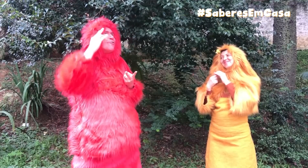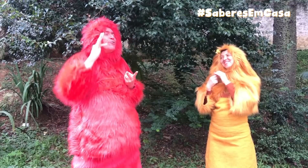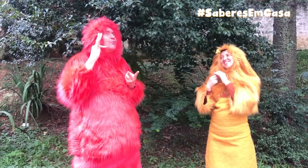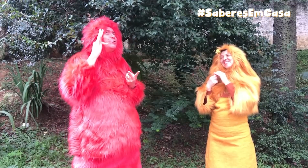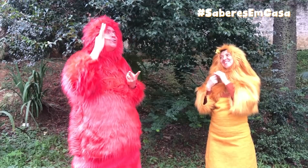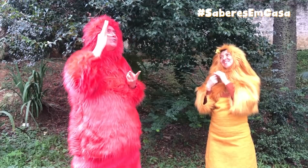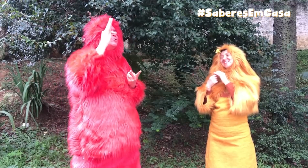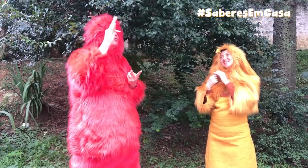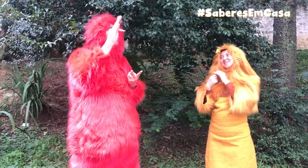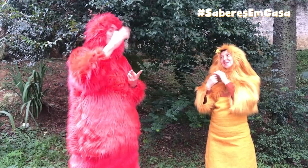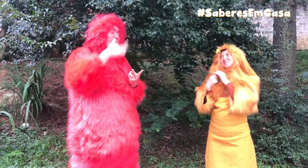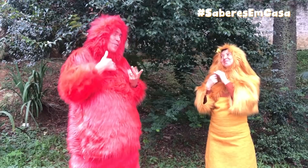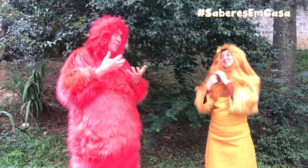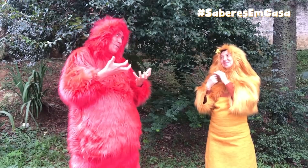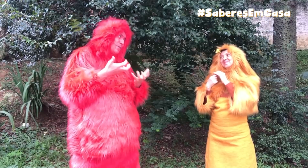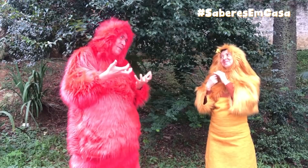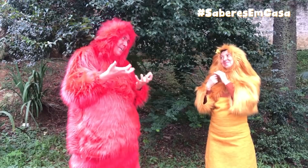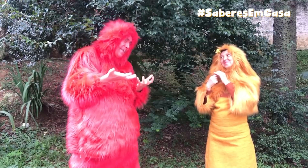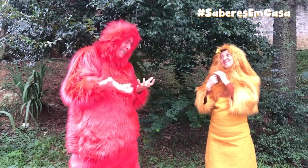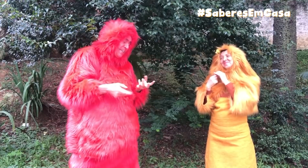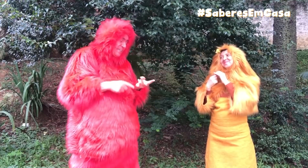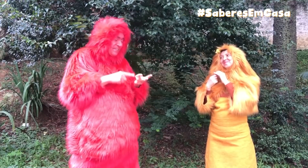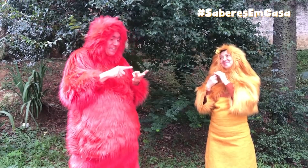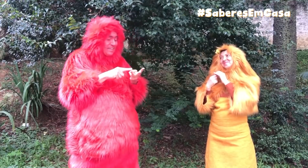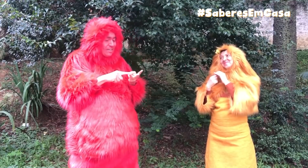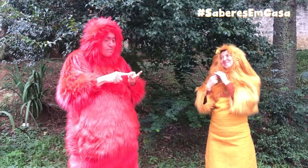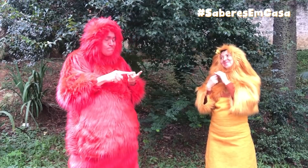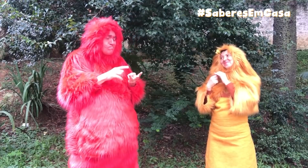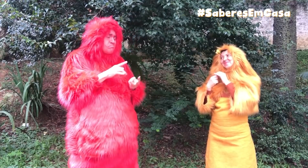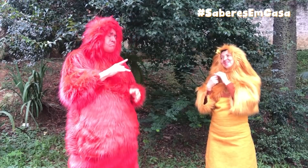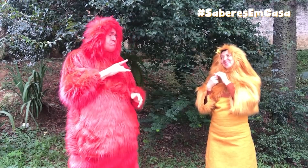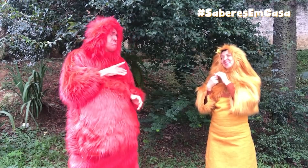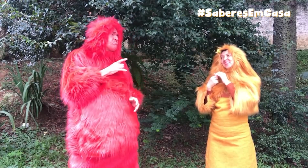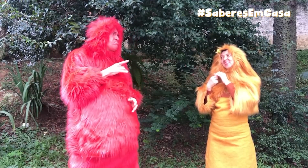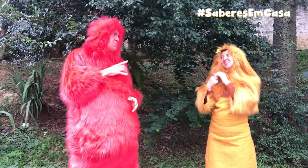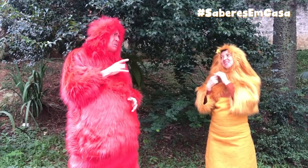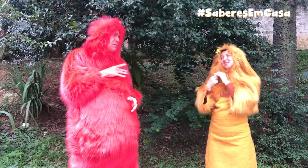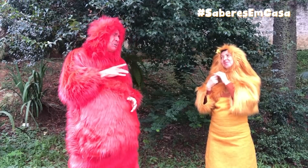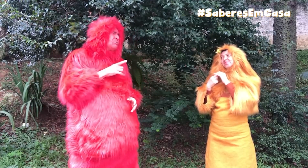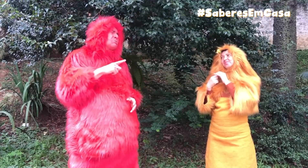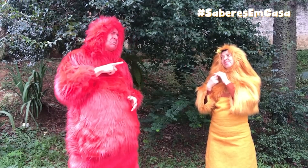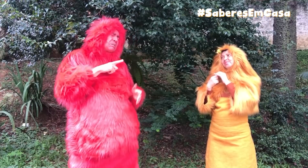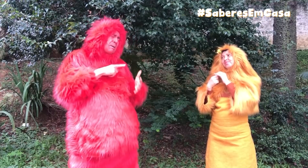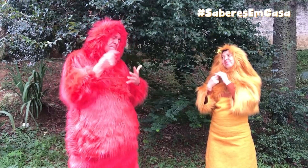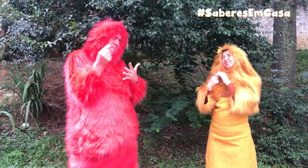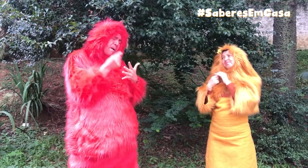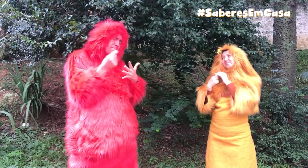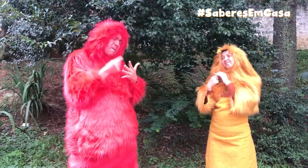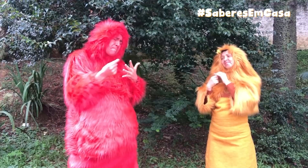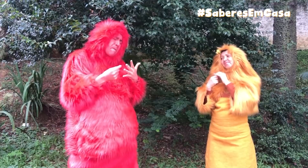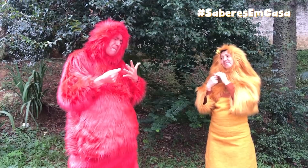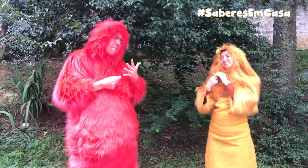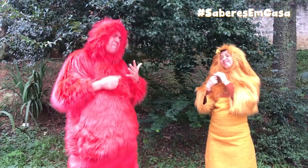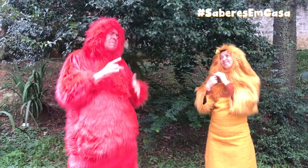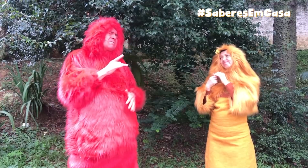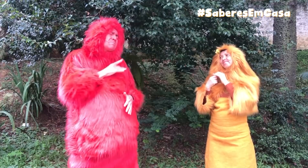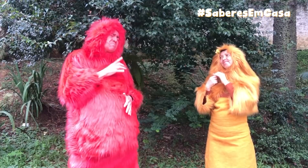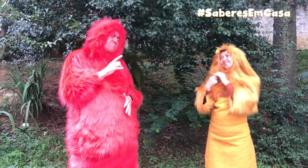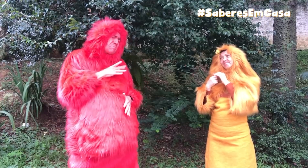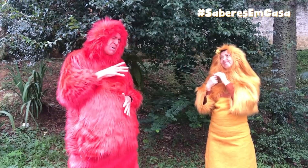sonhos pro futuro, coisas que eu quero, né? E medos. Eu tenho